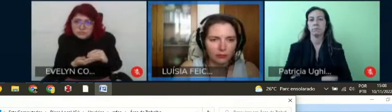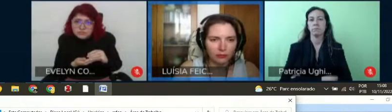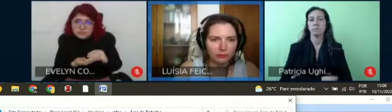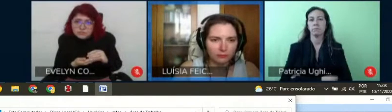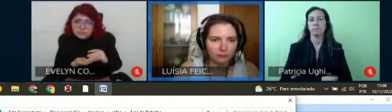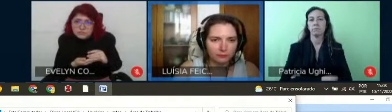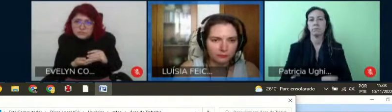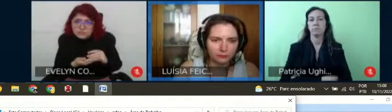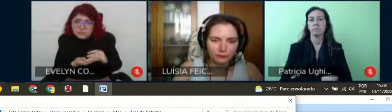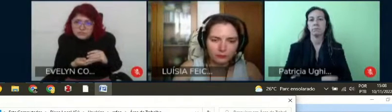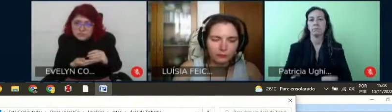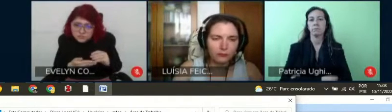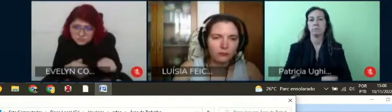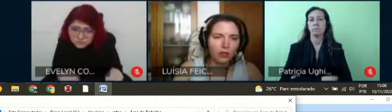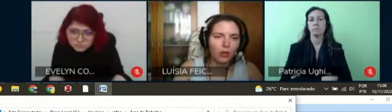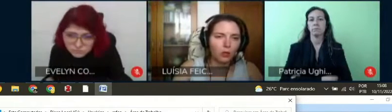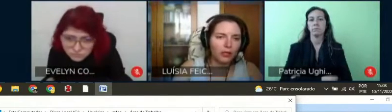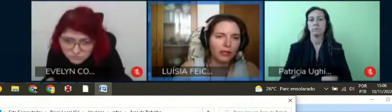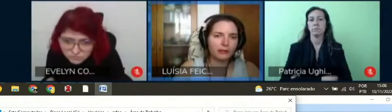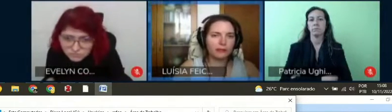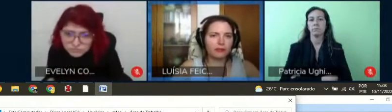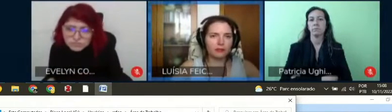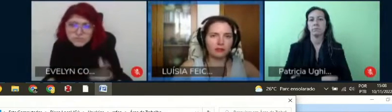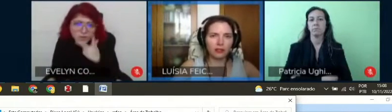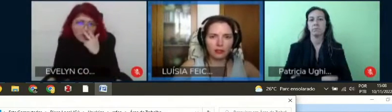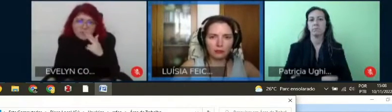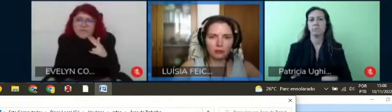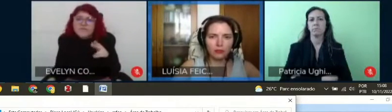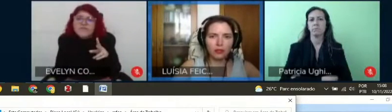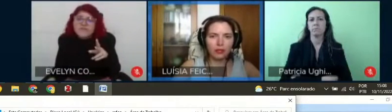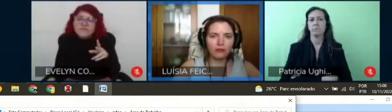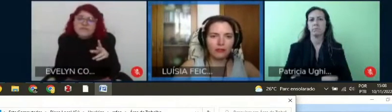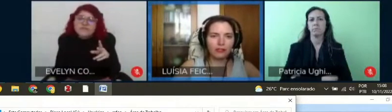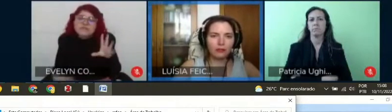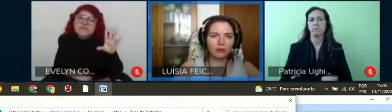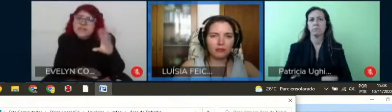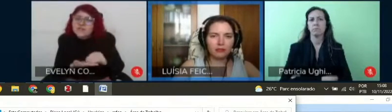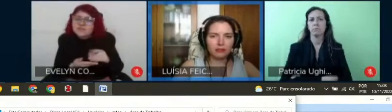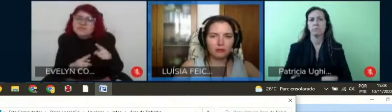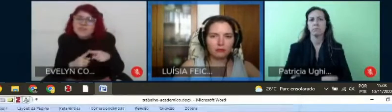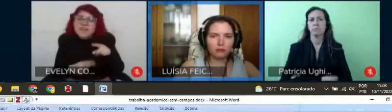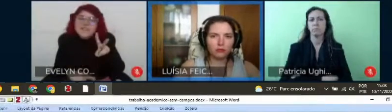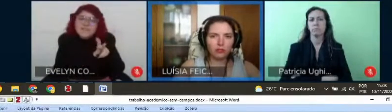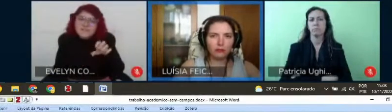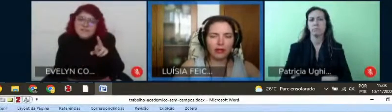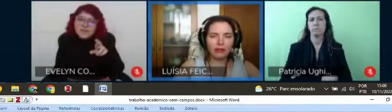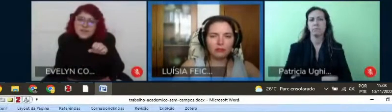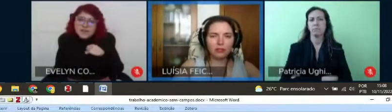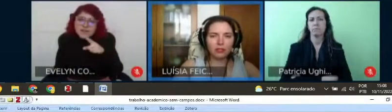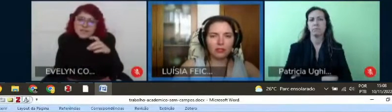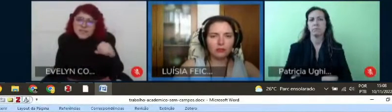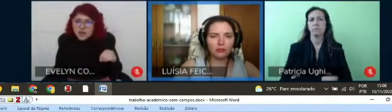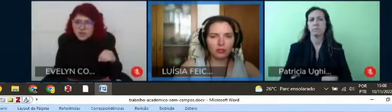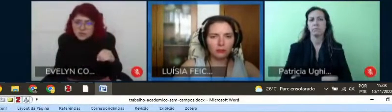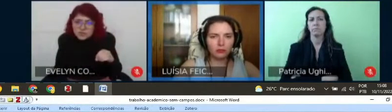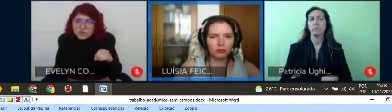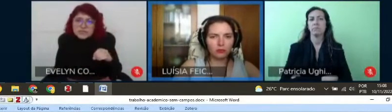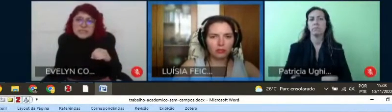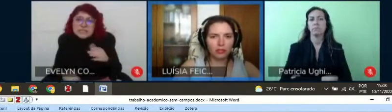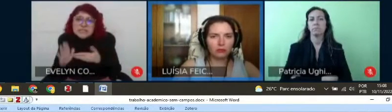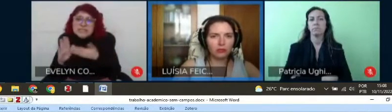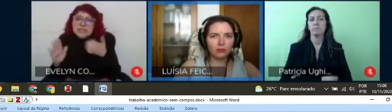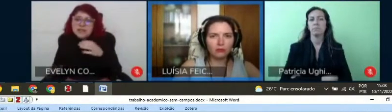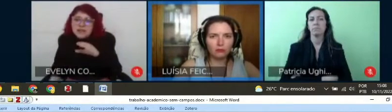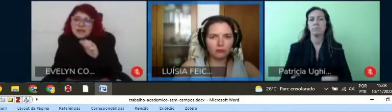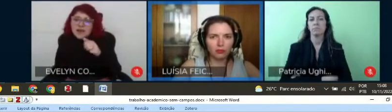sem campos. O que é essa versão sem campos? Vai ser uma versão do trabalho que os campos